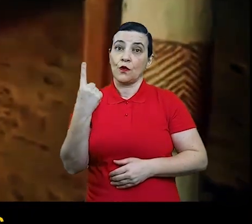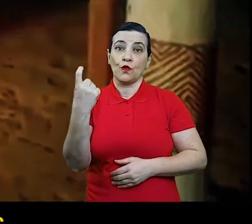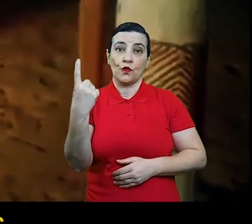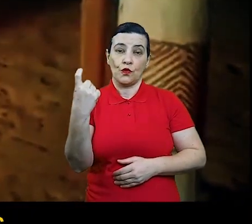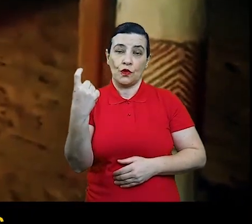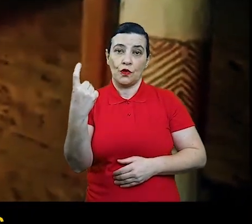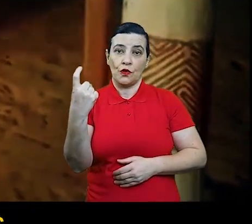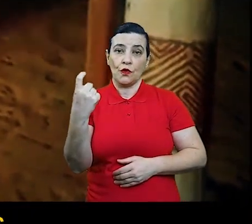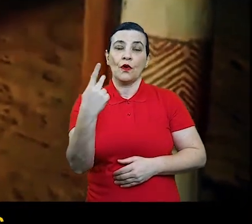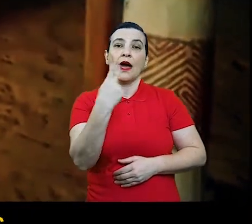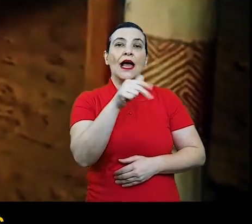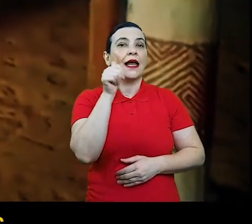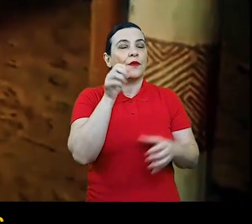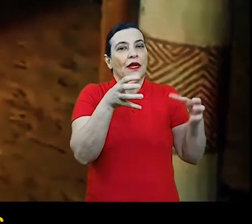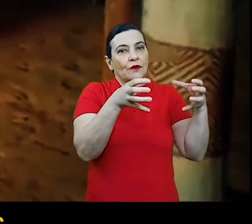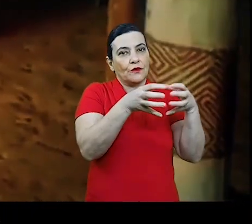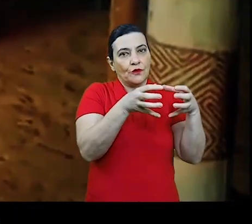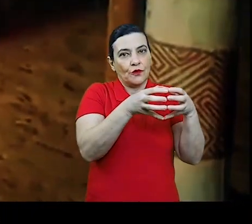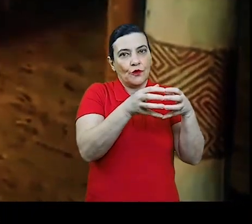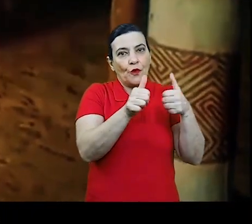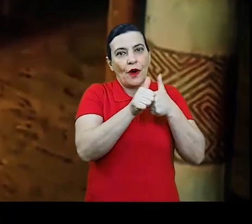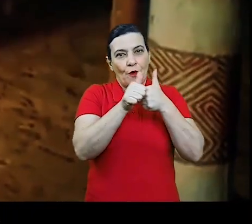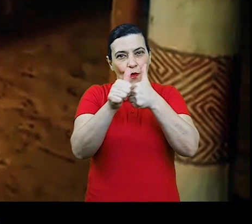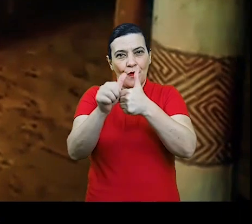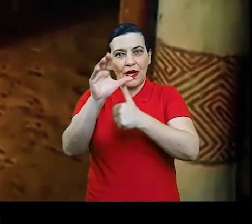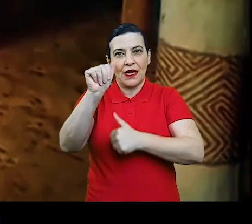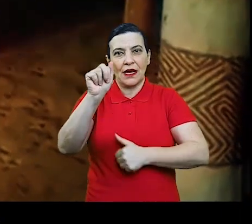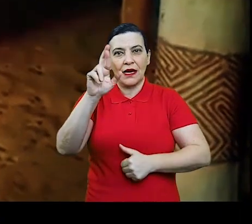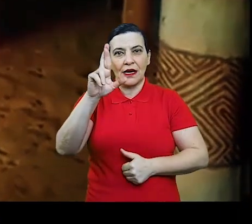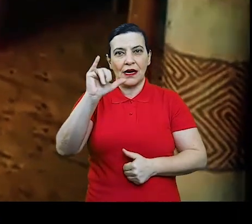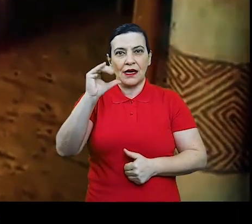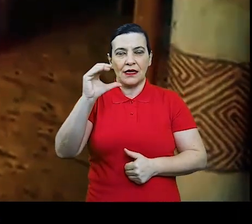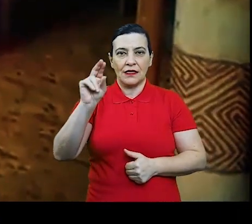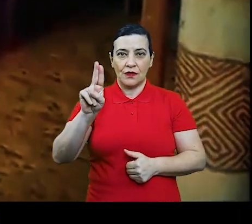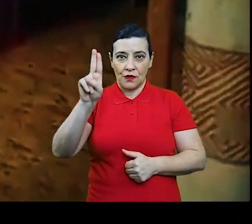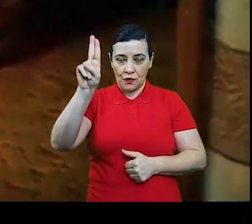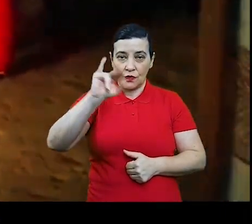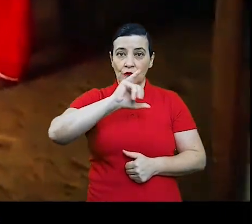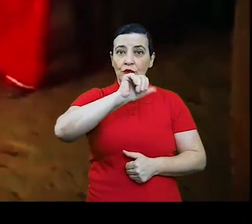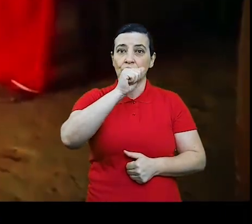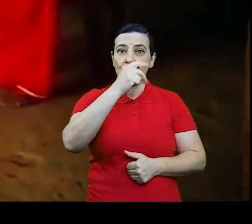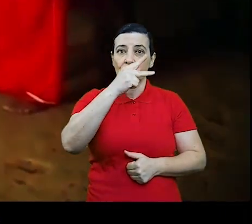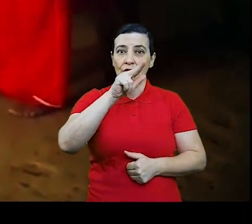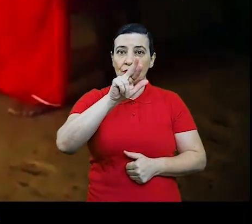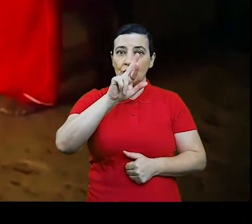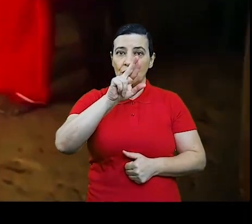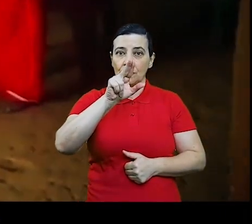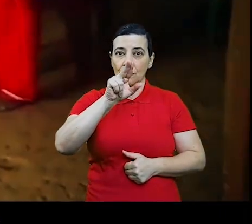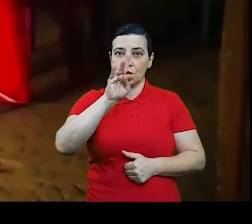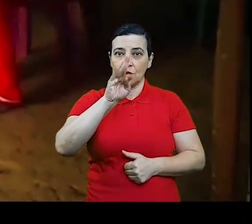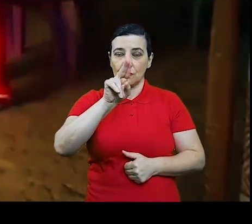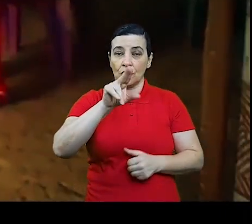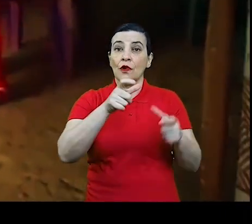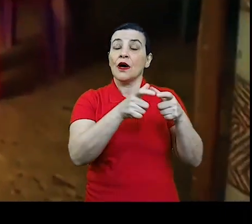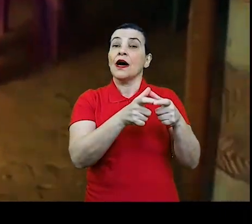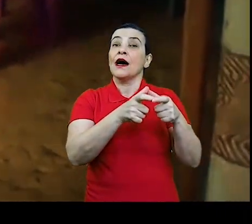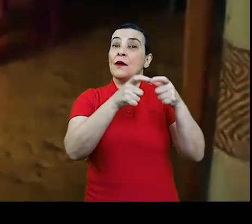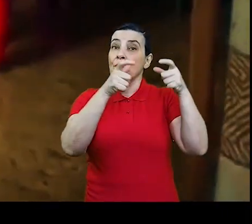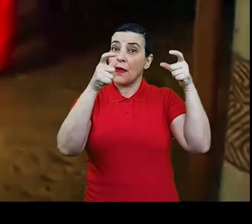as mulheres, elas são as damas, né? E o Japurutu, na maioria das